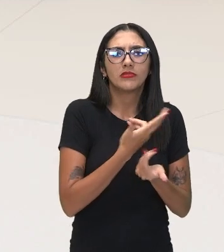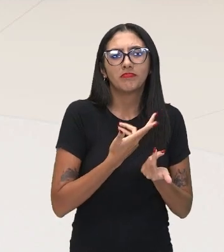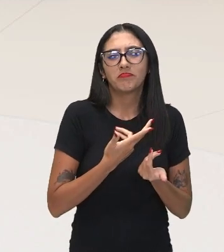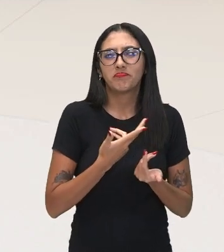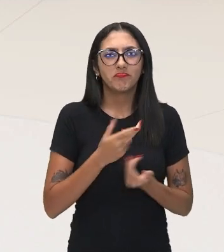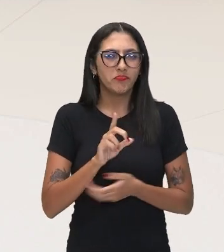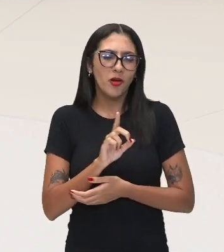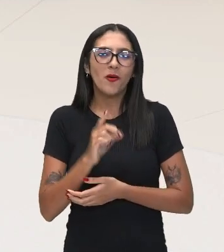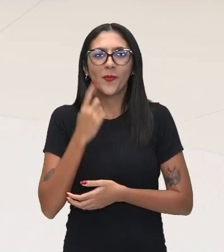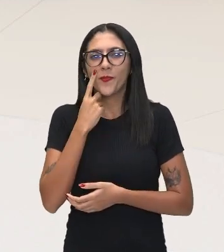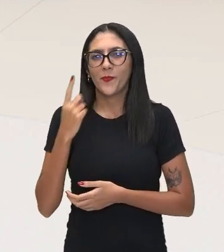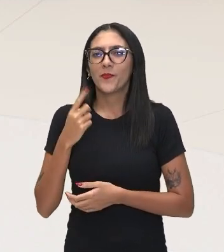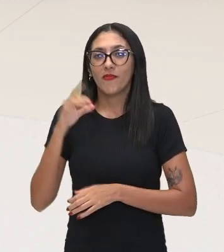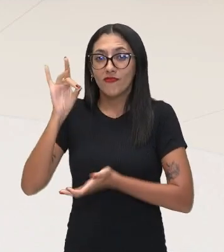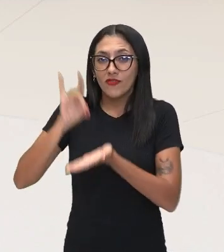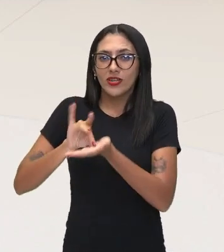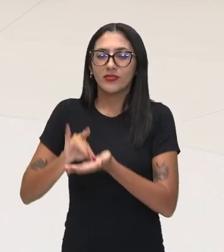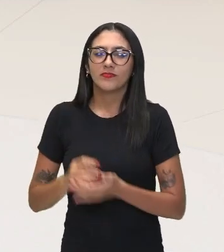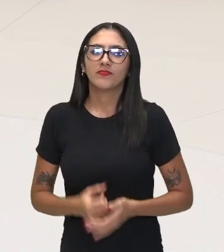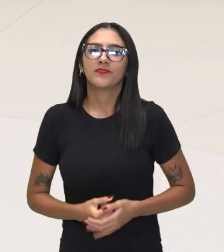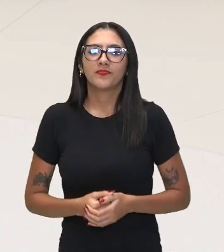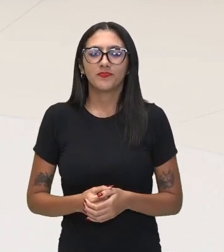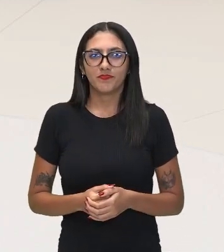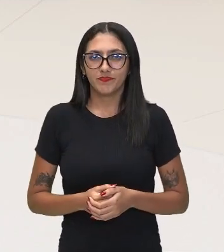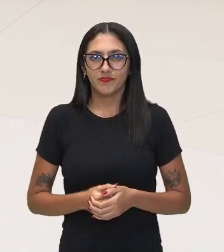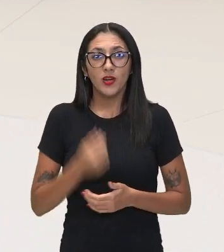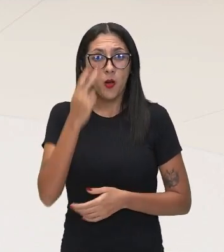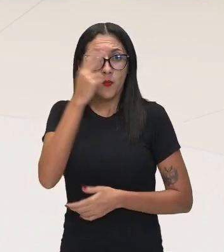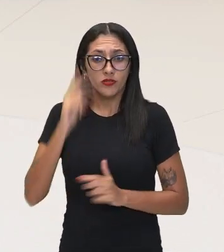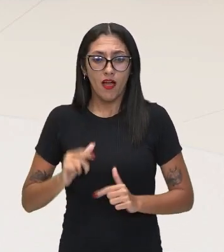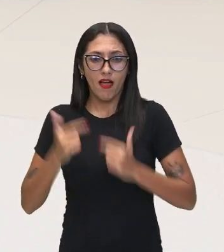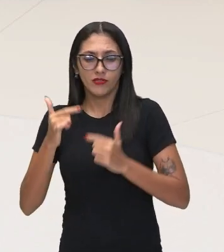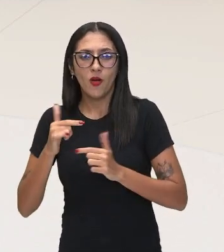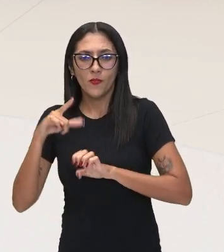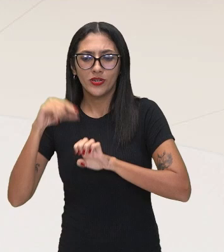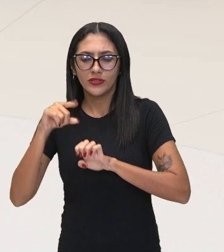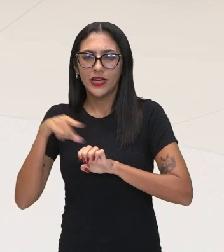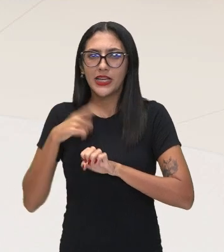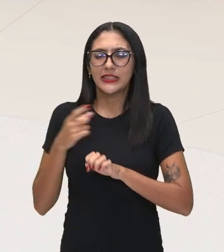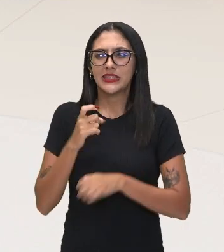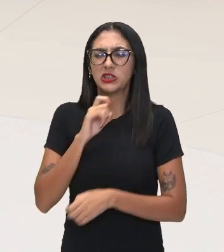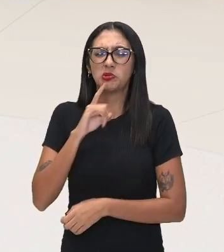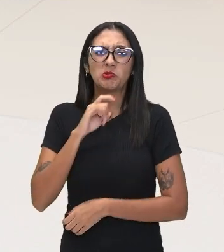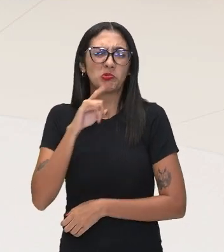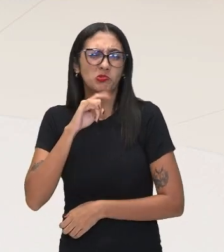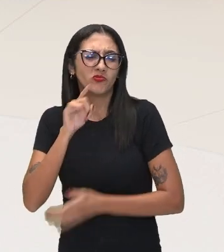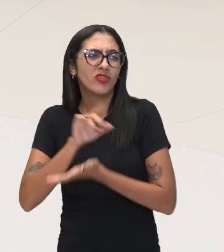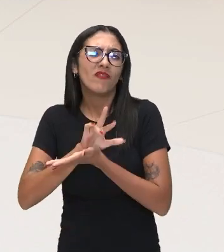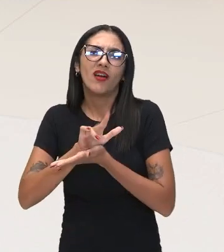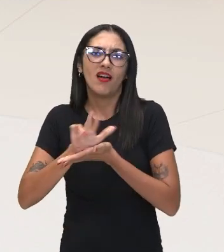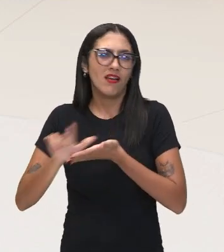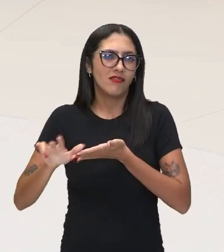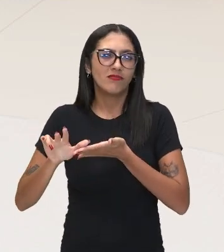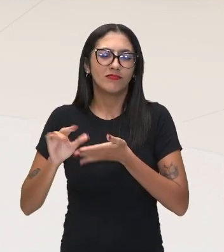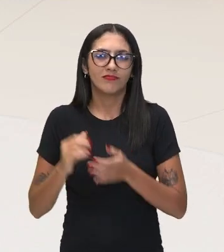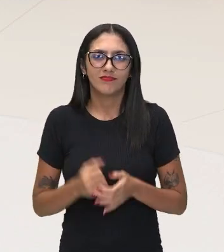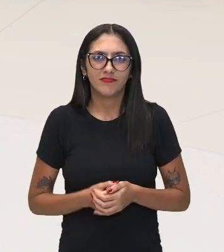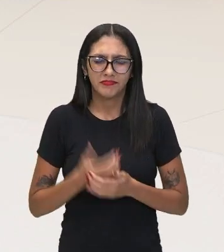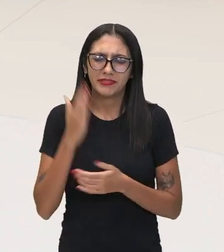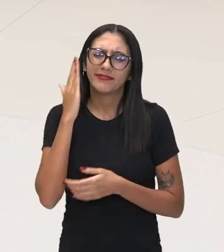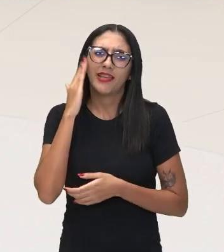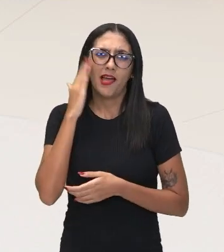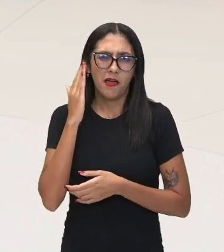verdade sobre isso? Olha só. O empreendedor enfrenta incertezas. Com certeza, gente. Todo início,